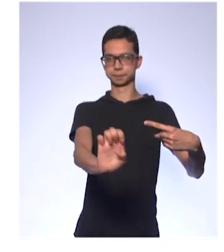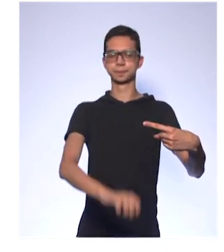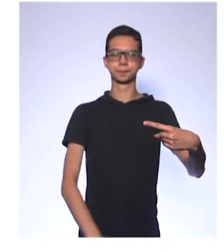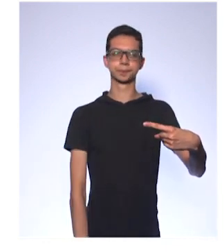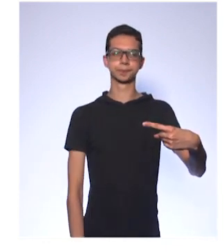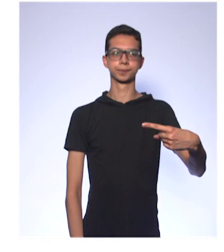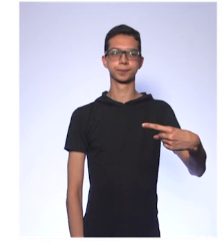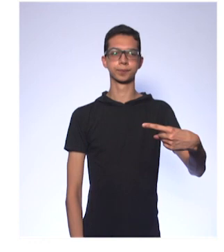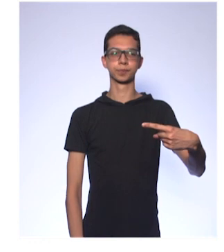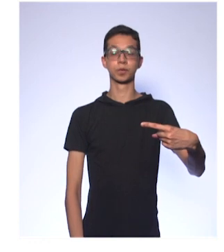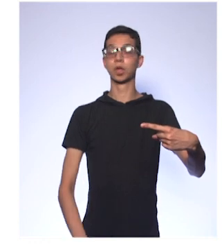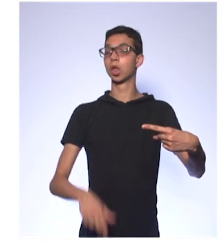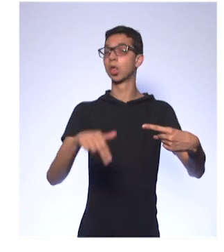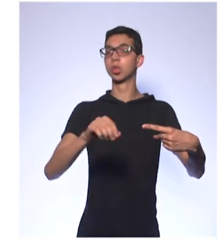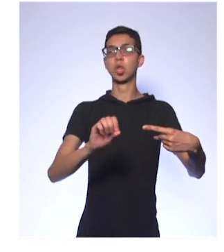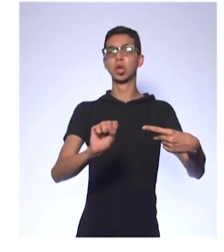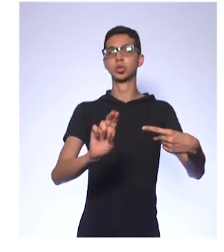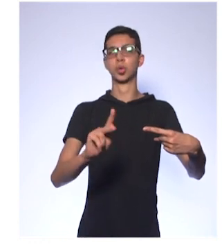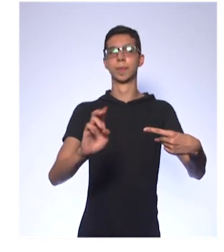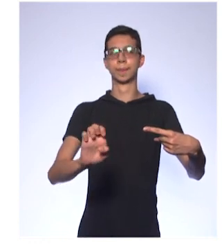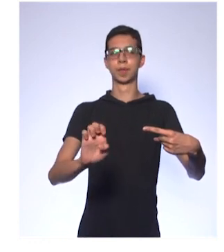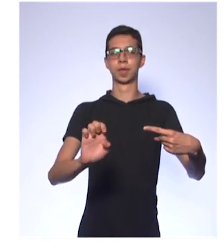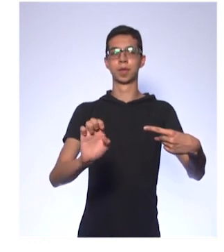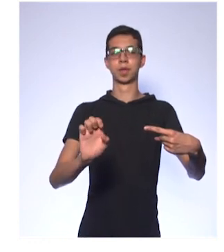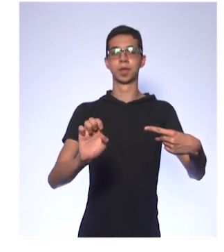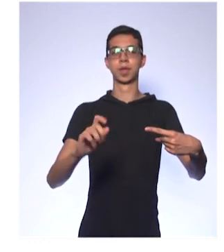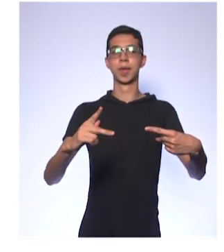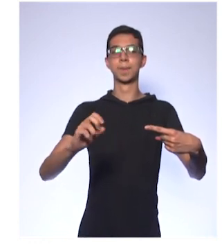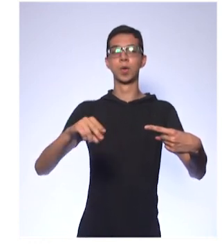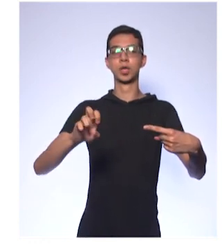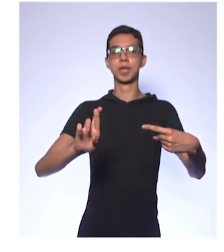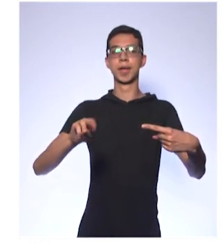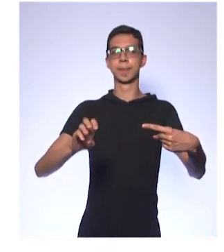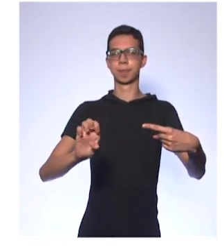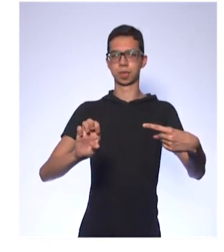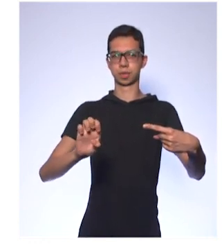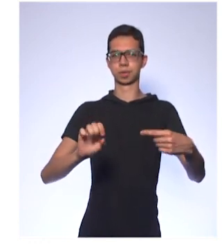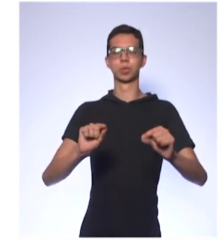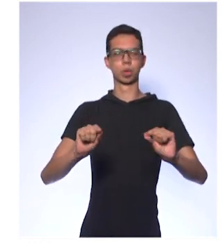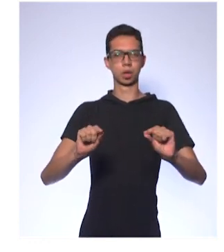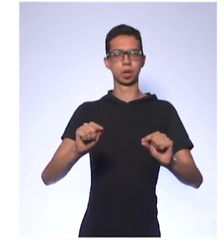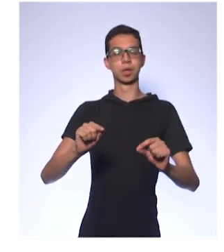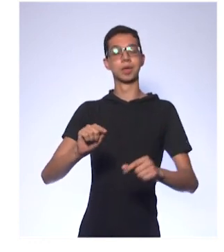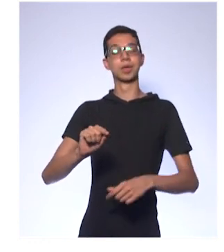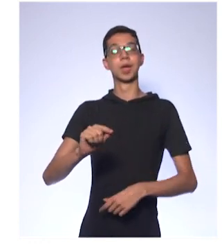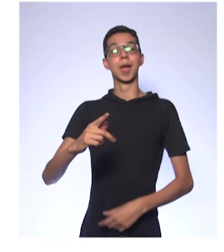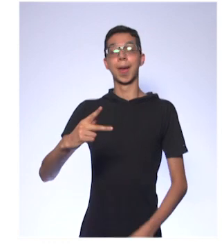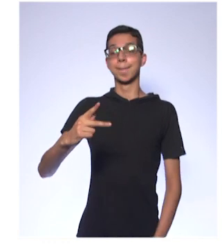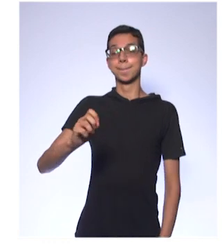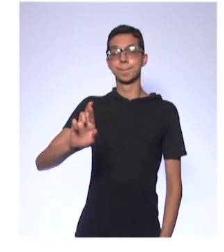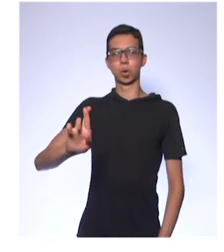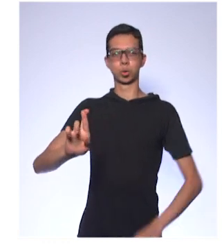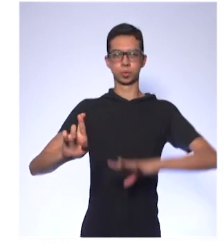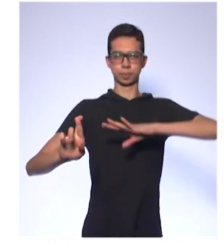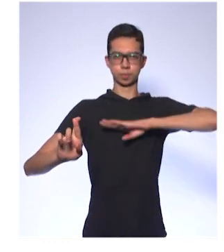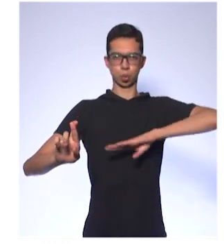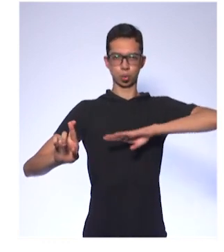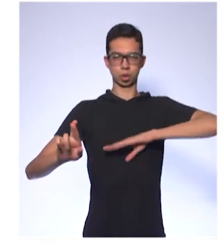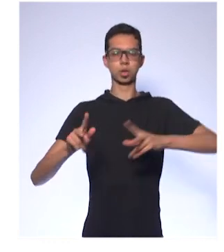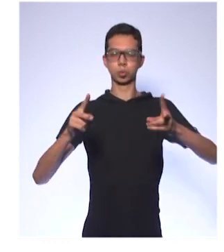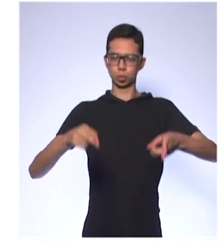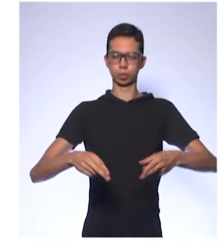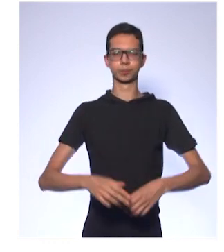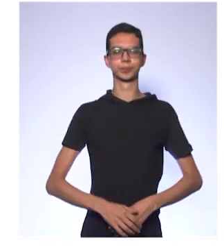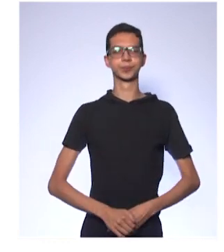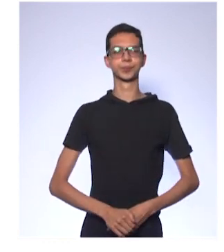No supe que ponerme. Ponerme é o verbo pôr no infinitivo. E esse me está aí porque